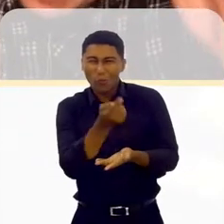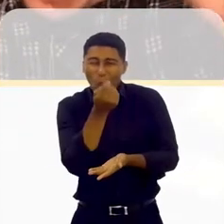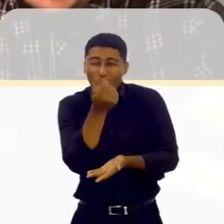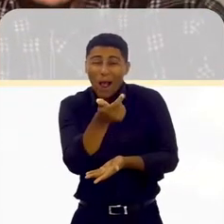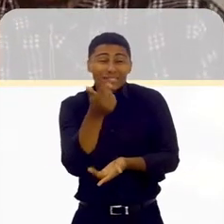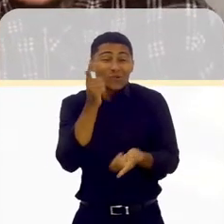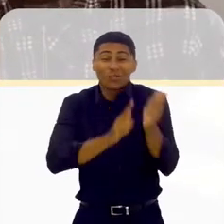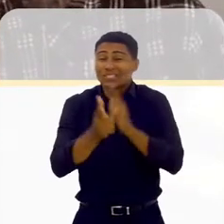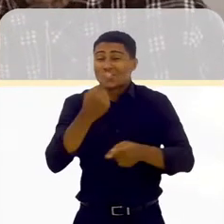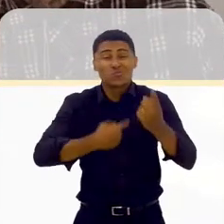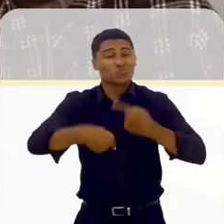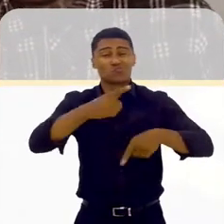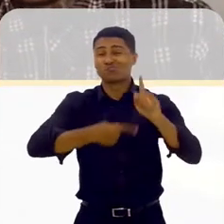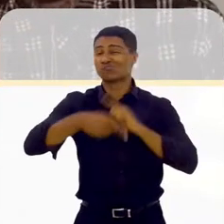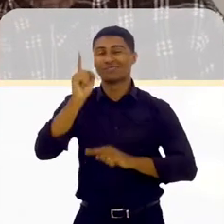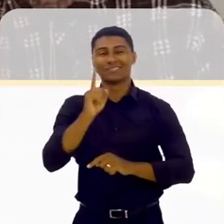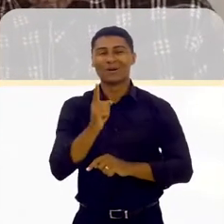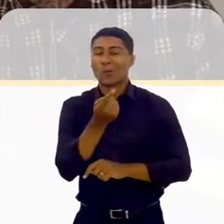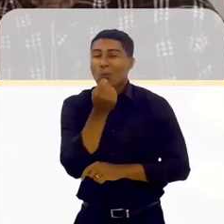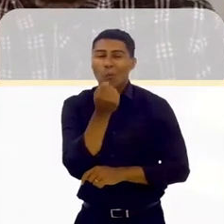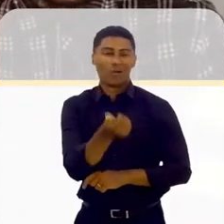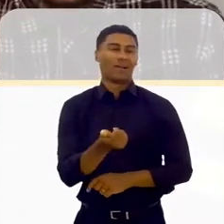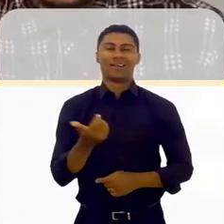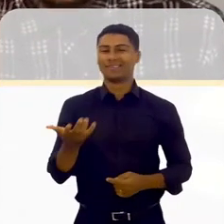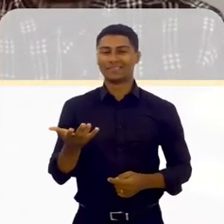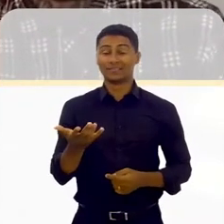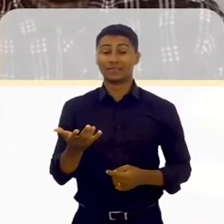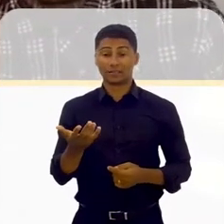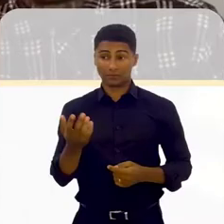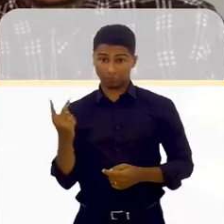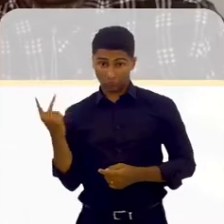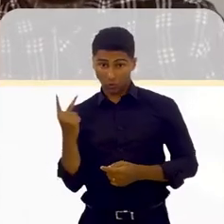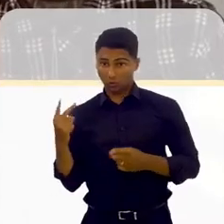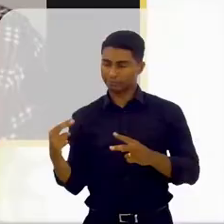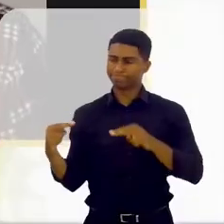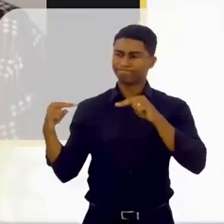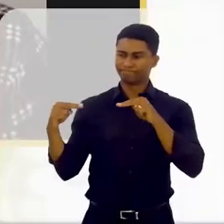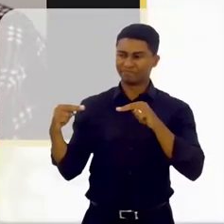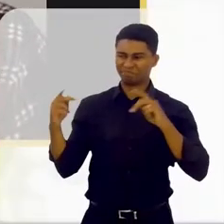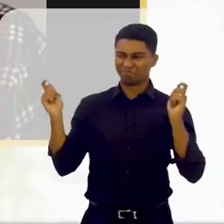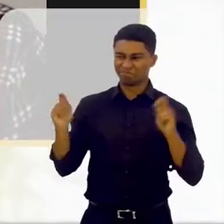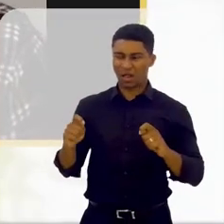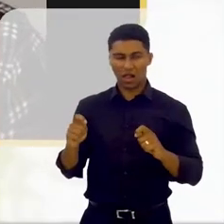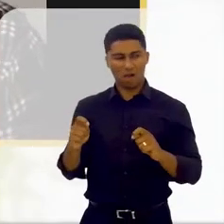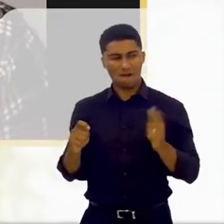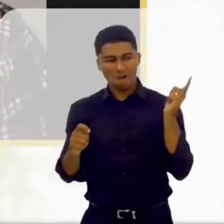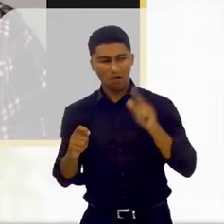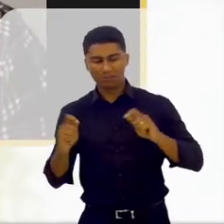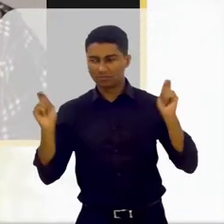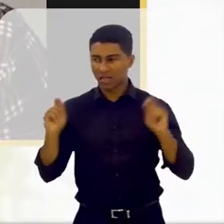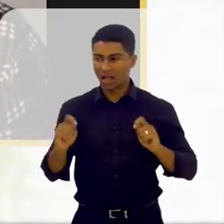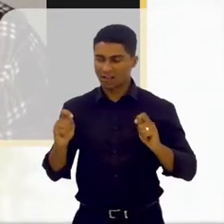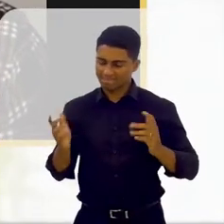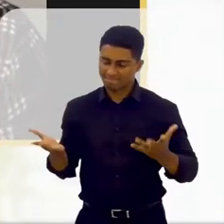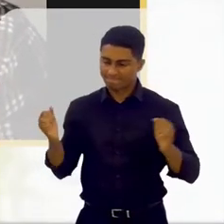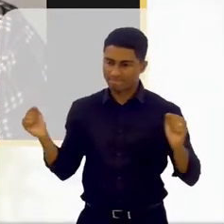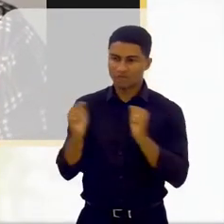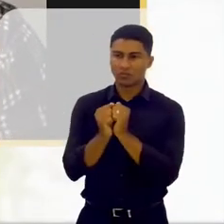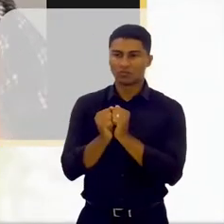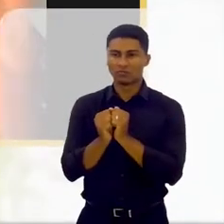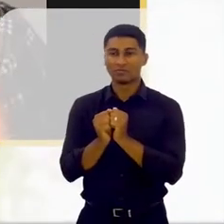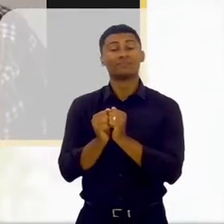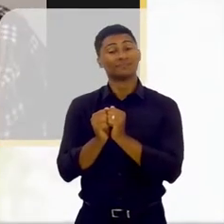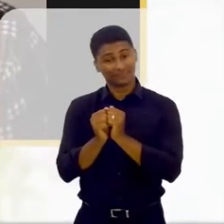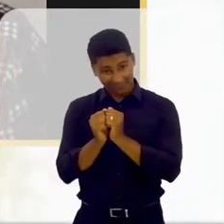certo, bateu na trave, mas não foi. Pô, aí um olhou pro outro e falou: a gente vai conseguir. E vamos para cima, vamos fazer isso aí. E aí